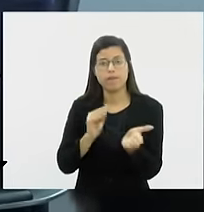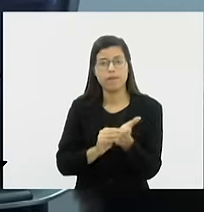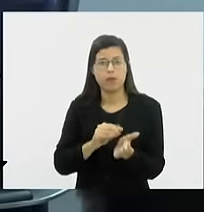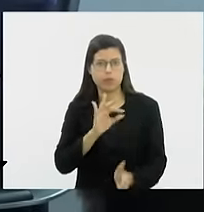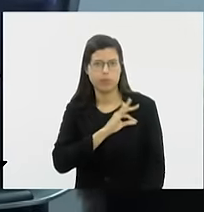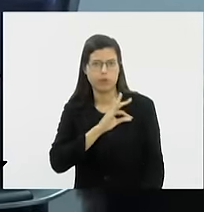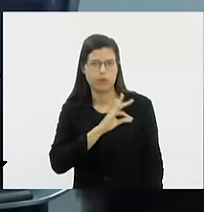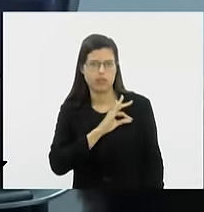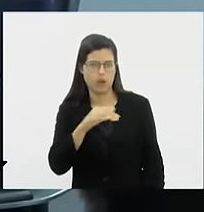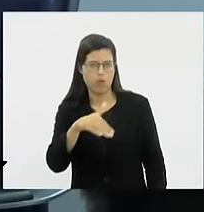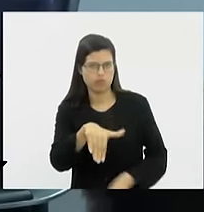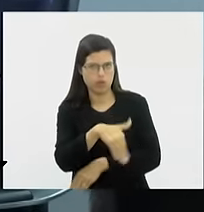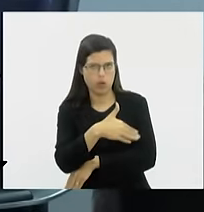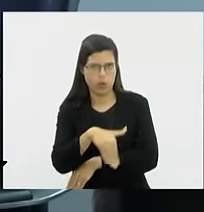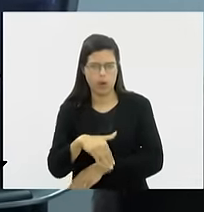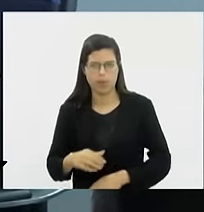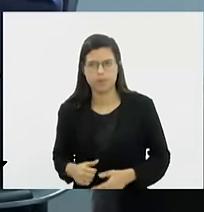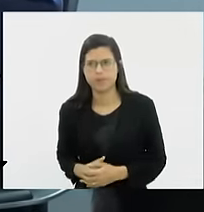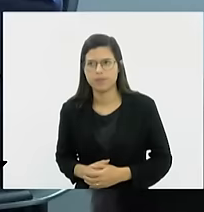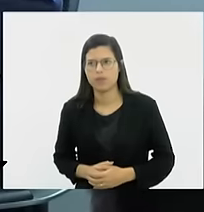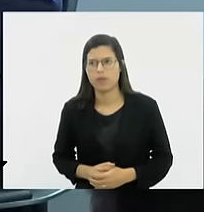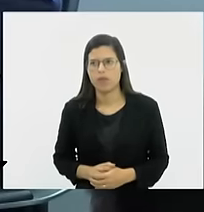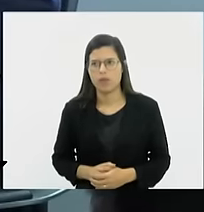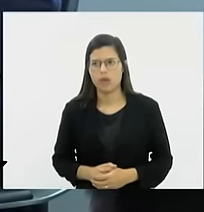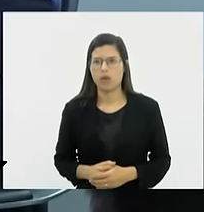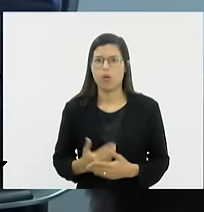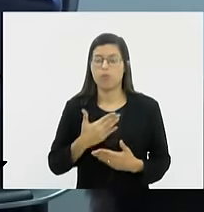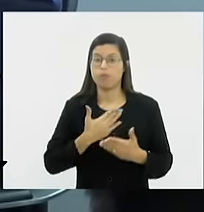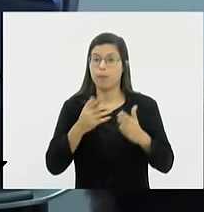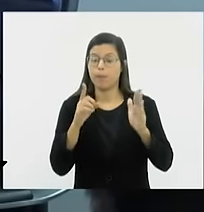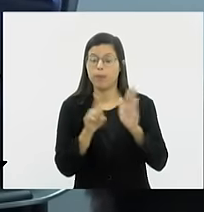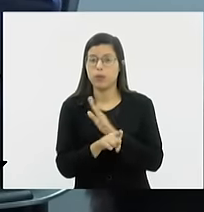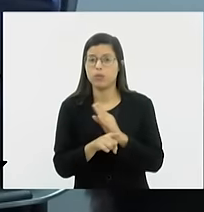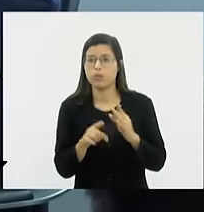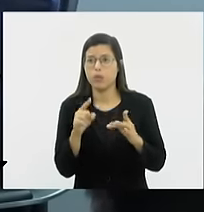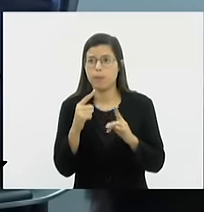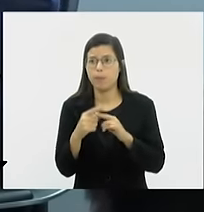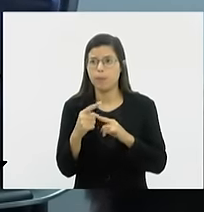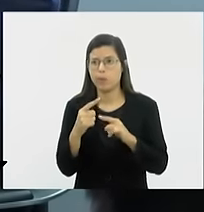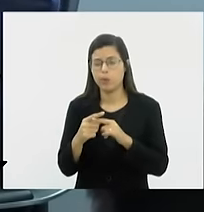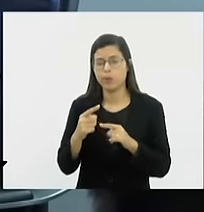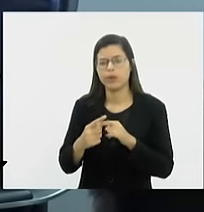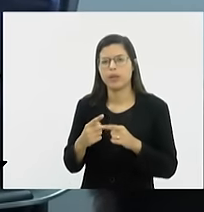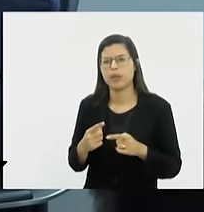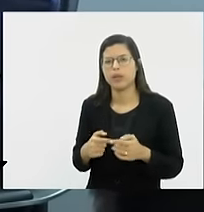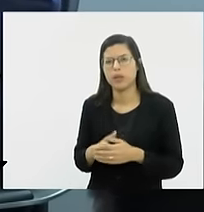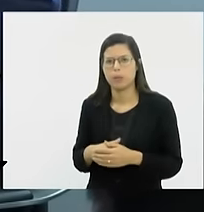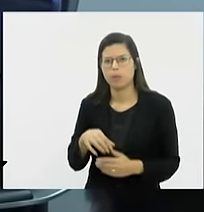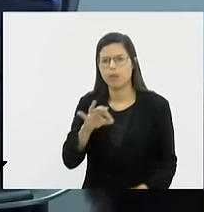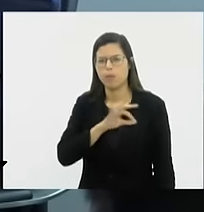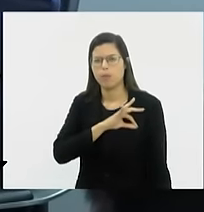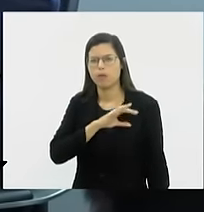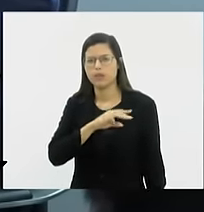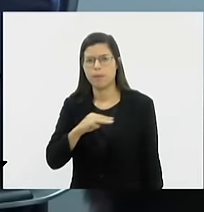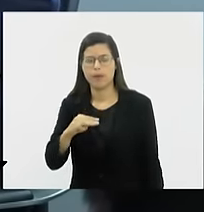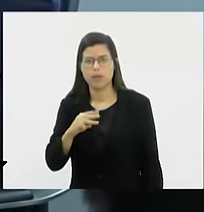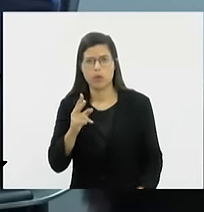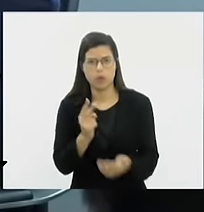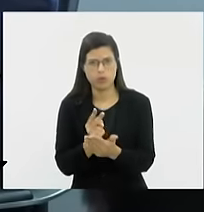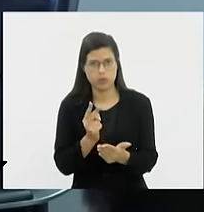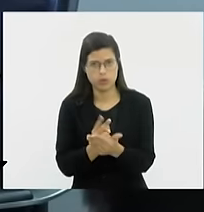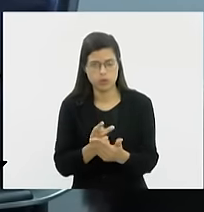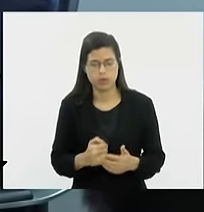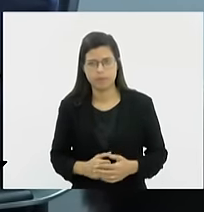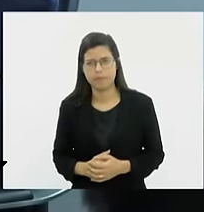ruas. E aí a minha pergunta é: por que cargas d'água a Polícia Militar continua